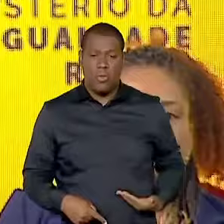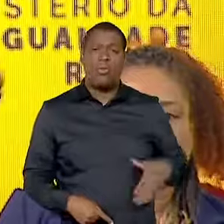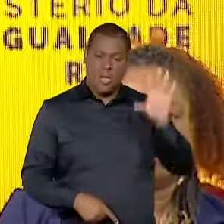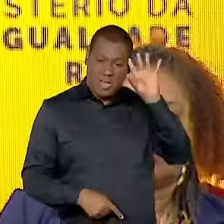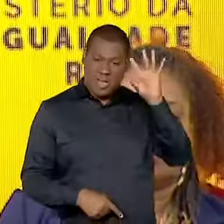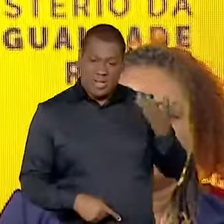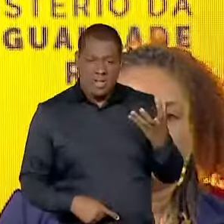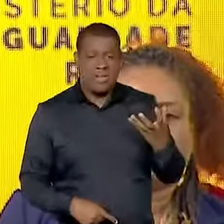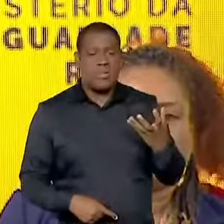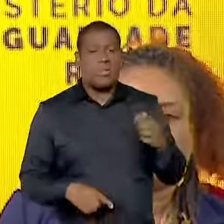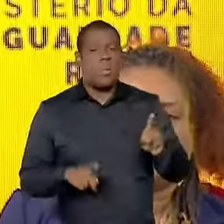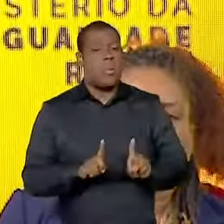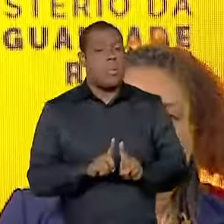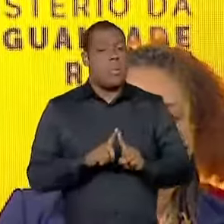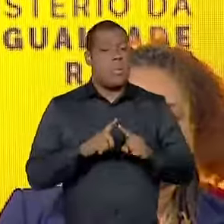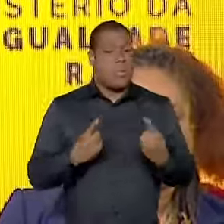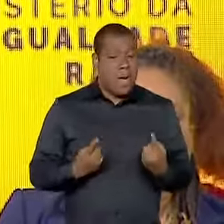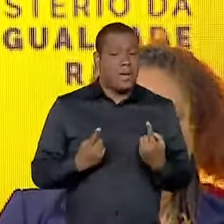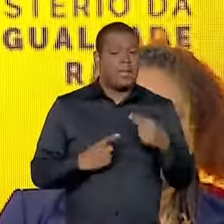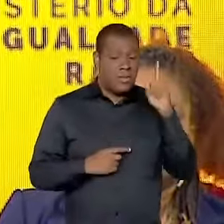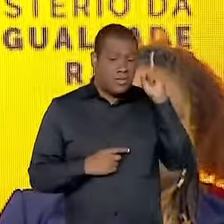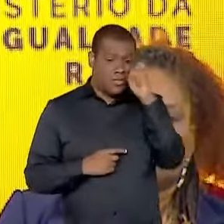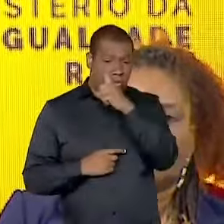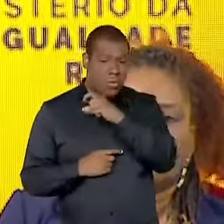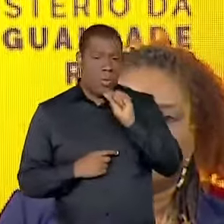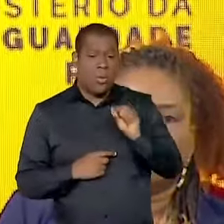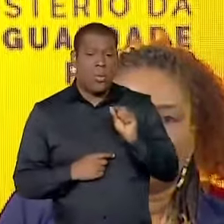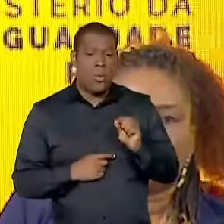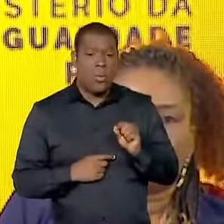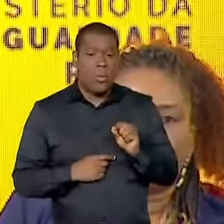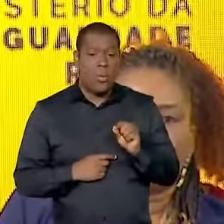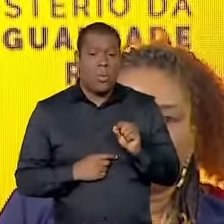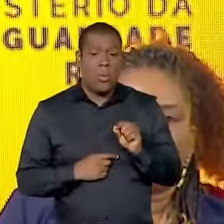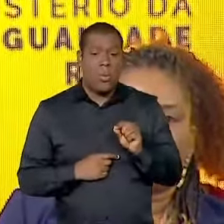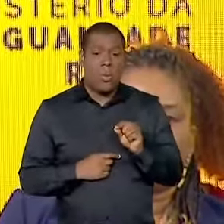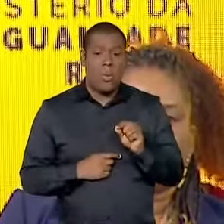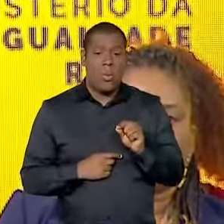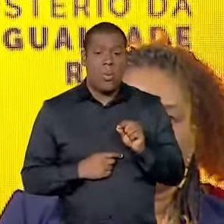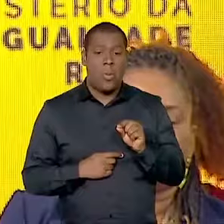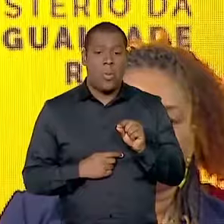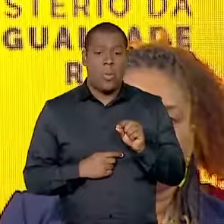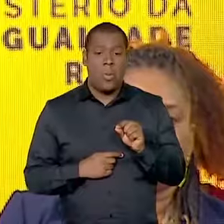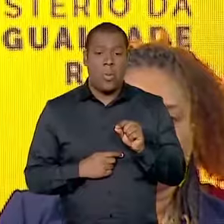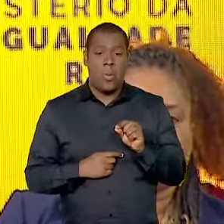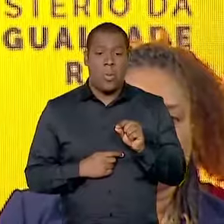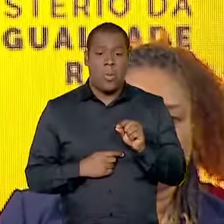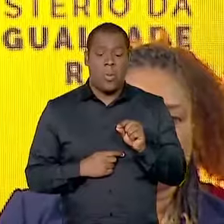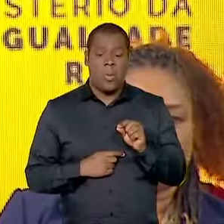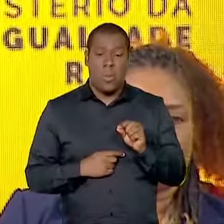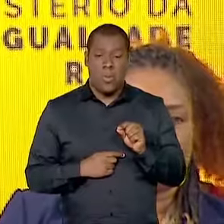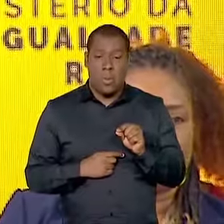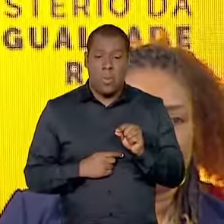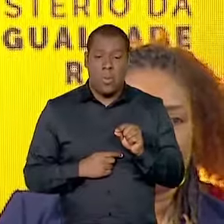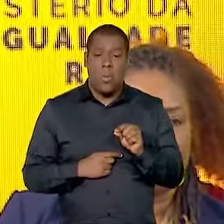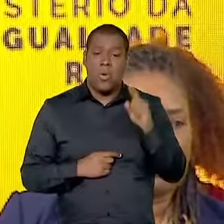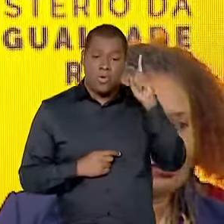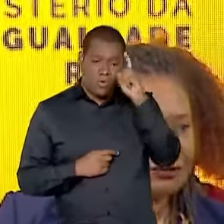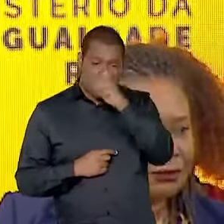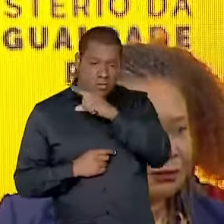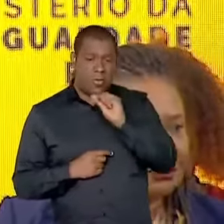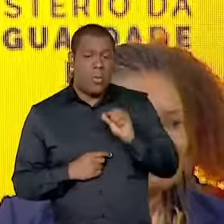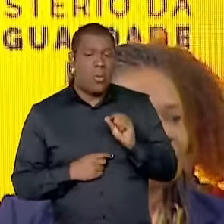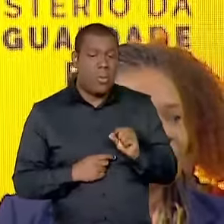mas ainda há um grande desafio, que é fazer com que isso chegue lá, na ponta onde nós